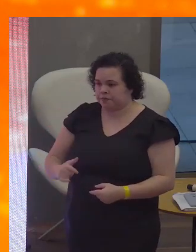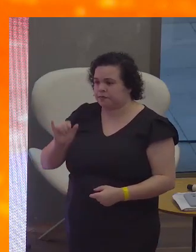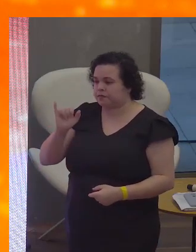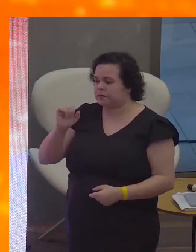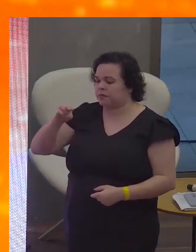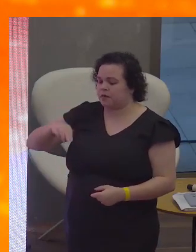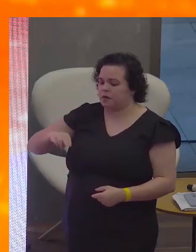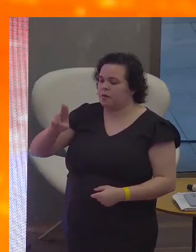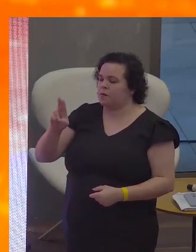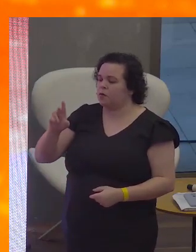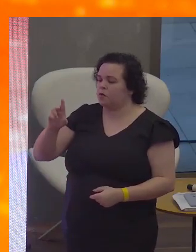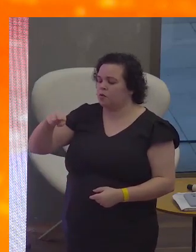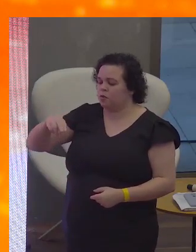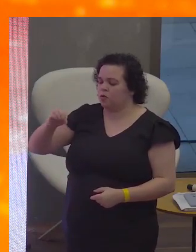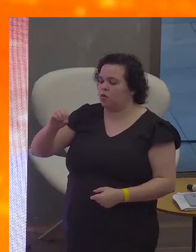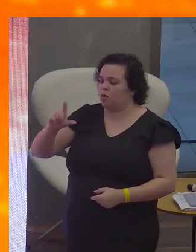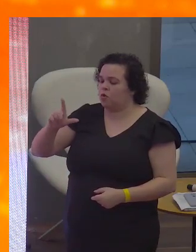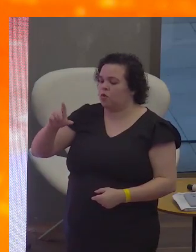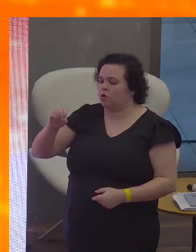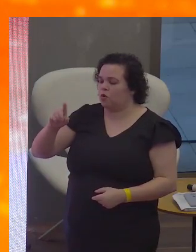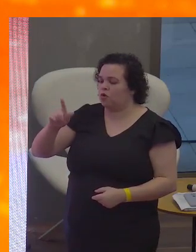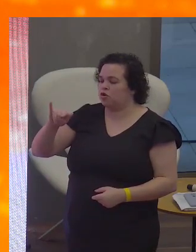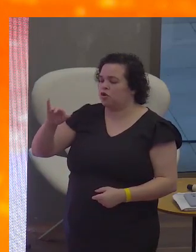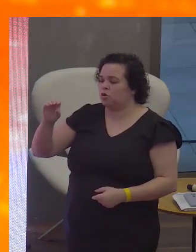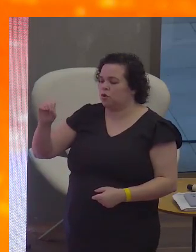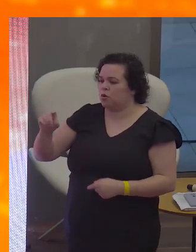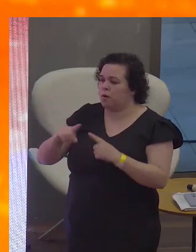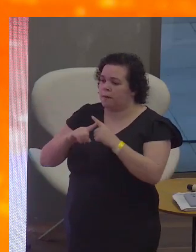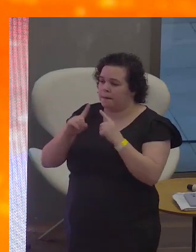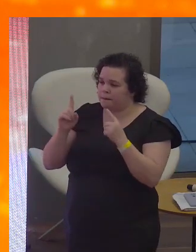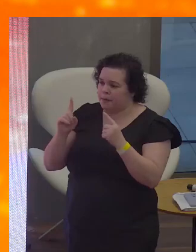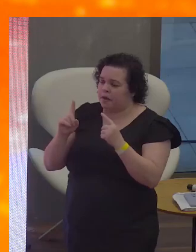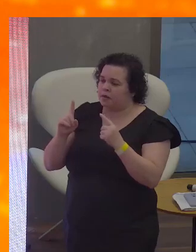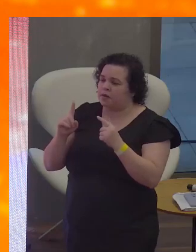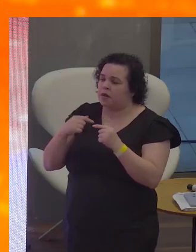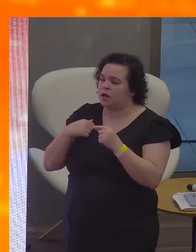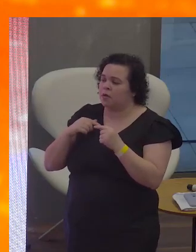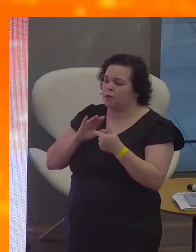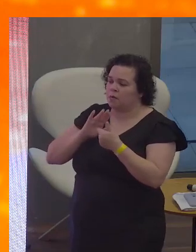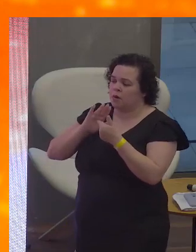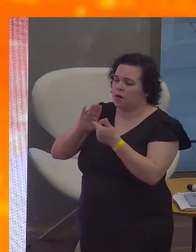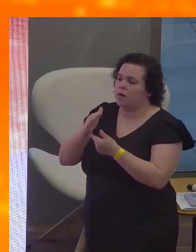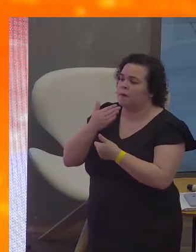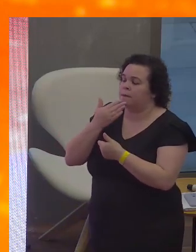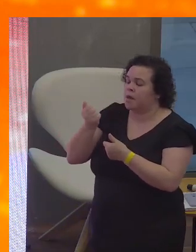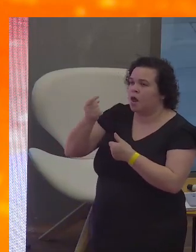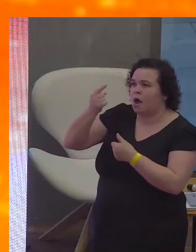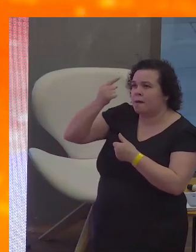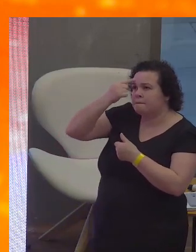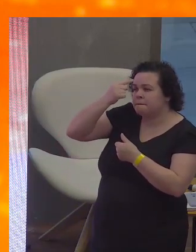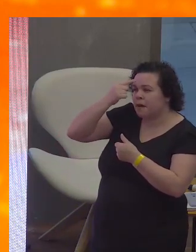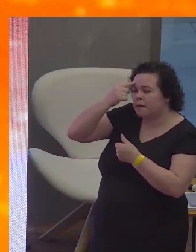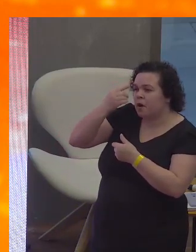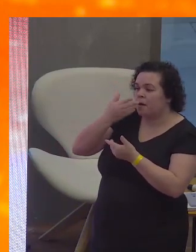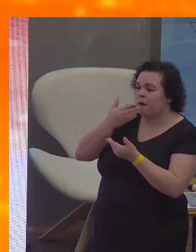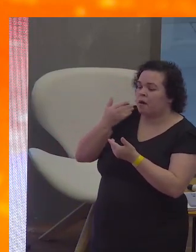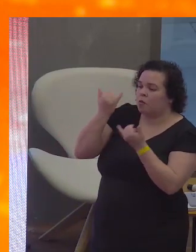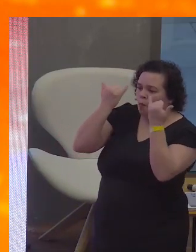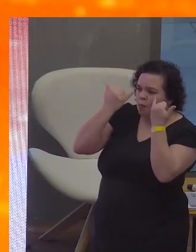da especificidade do período, mas resolvi ressaltar melhora da memória e perda de